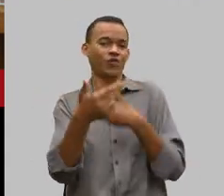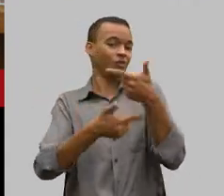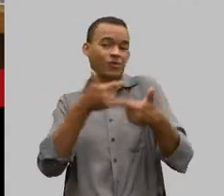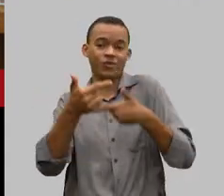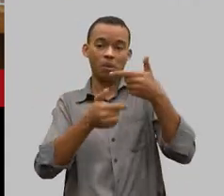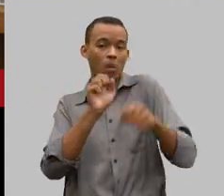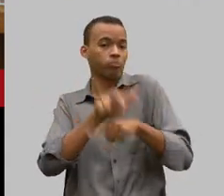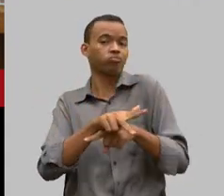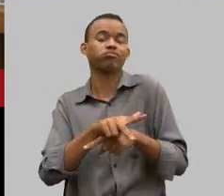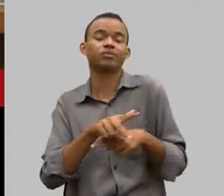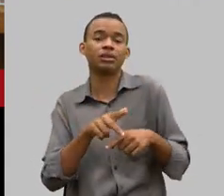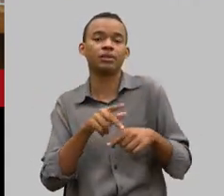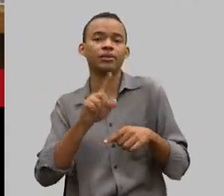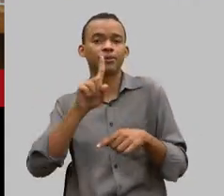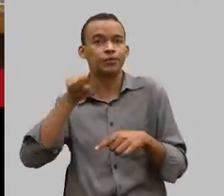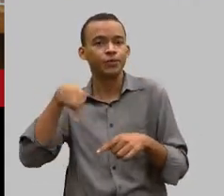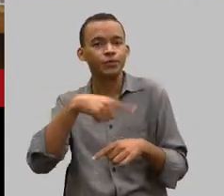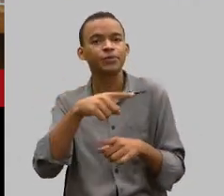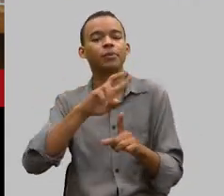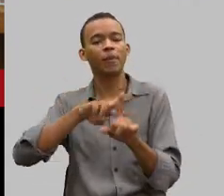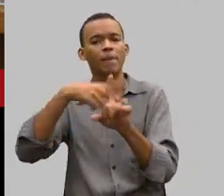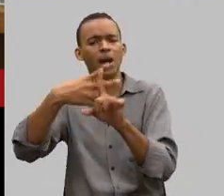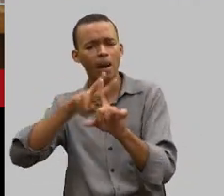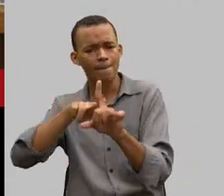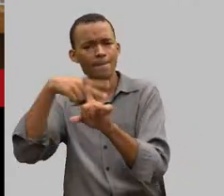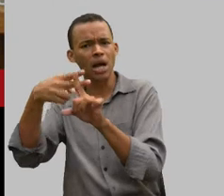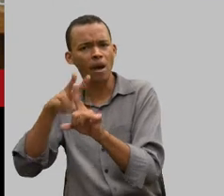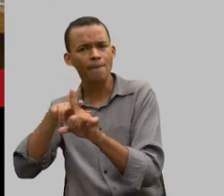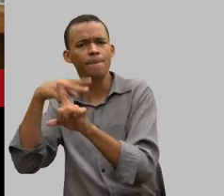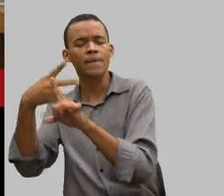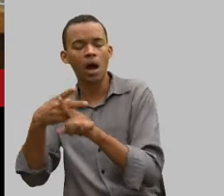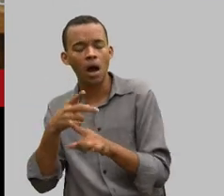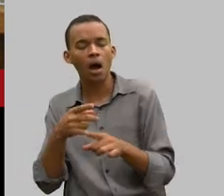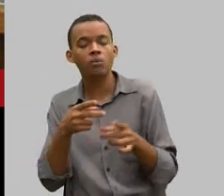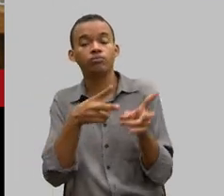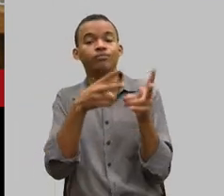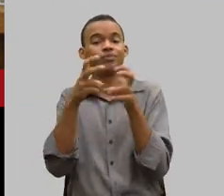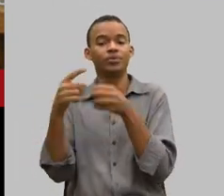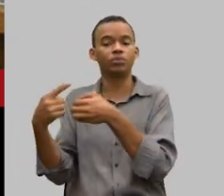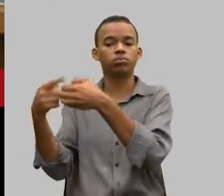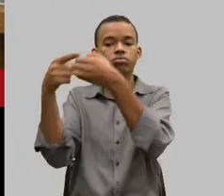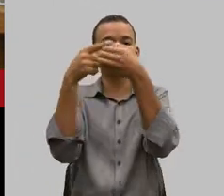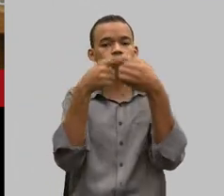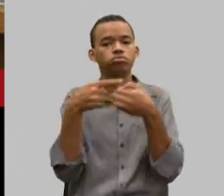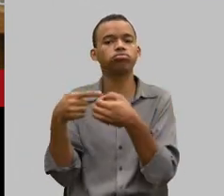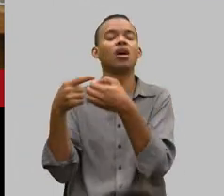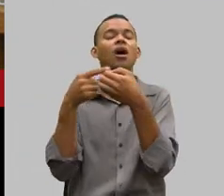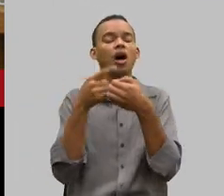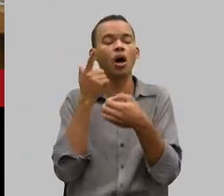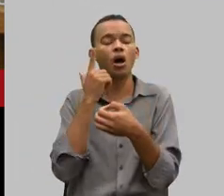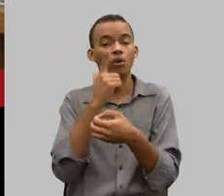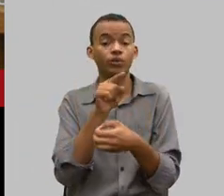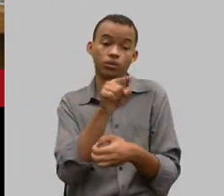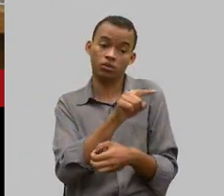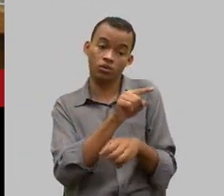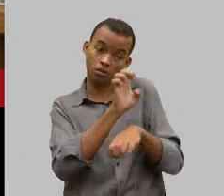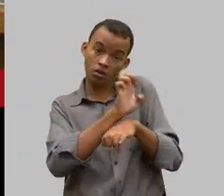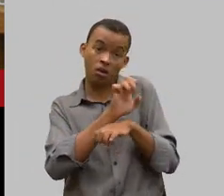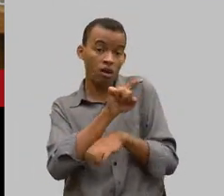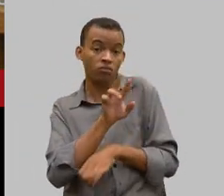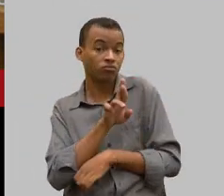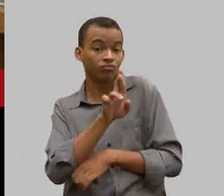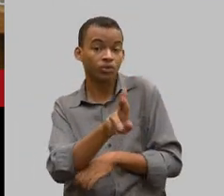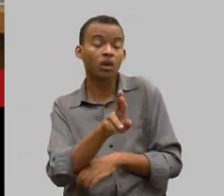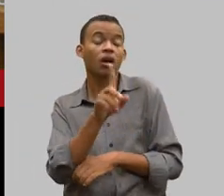e multiplica a gente vai vendo cada uma das cidades que os senhores representam o estatus que os senhores representam sendo